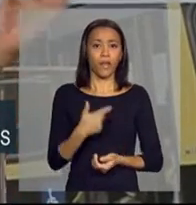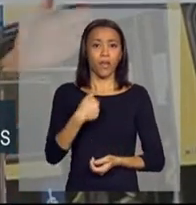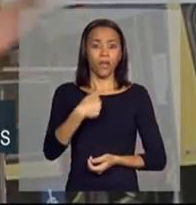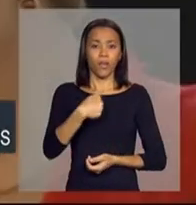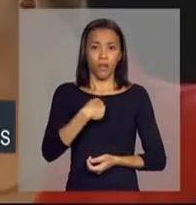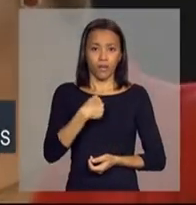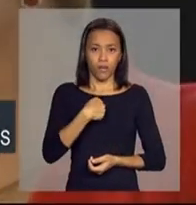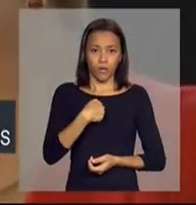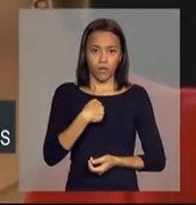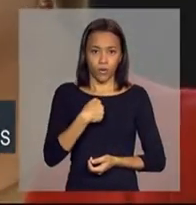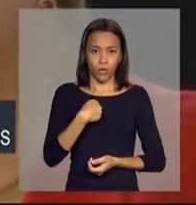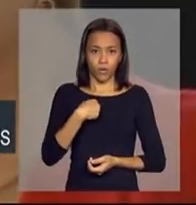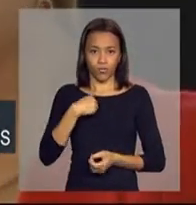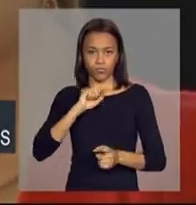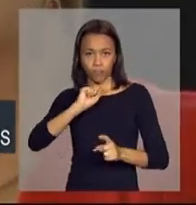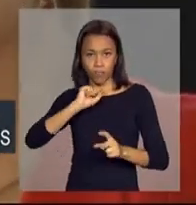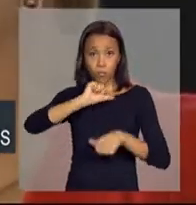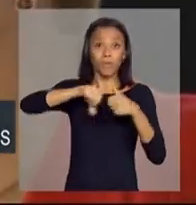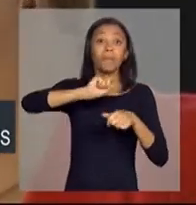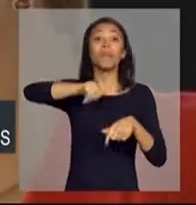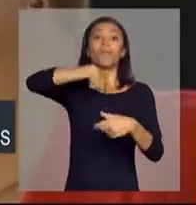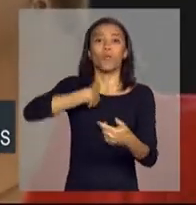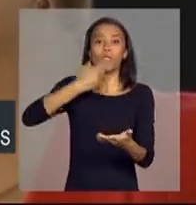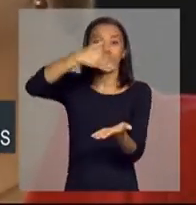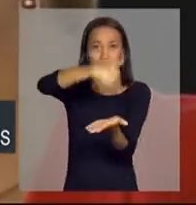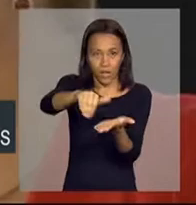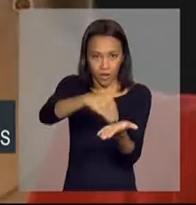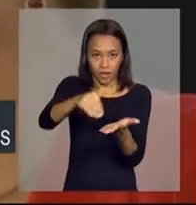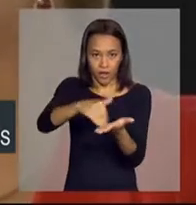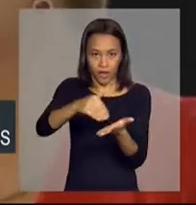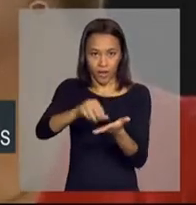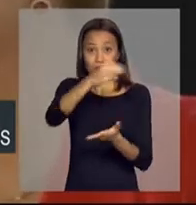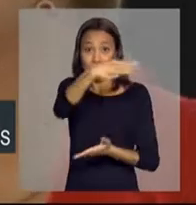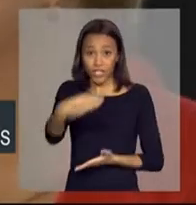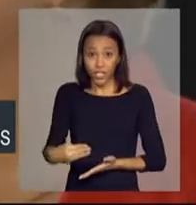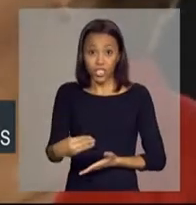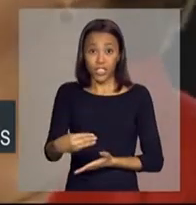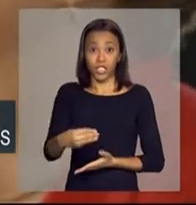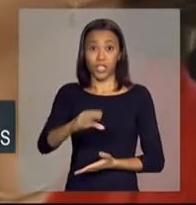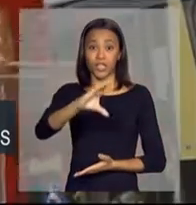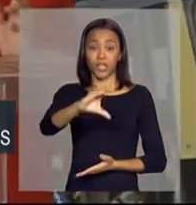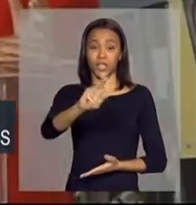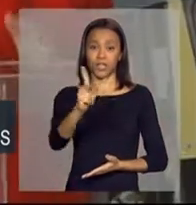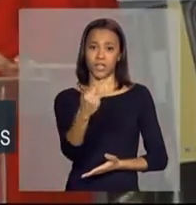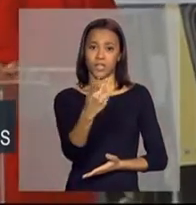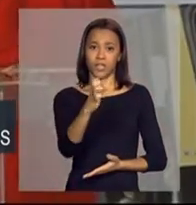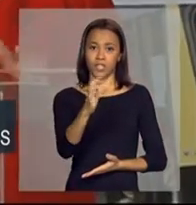eu passei a ser secretária, ministra-chefe da Casa Civil.